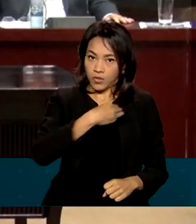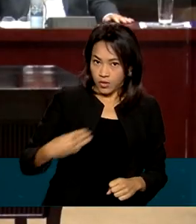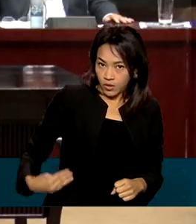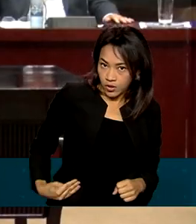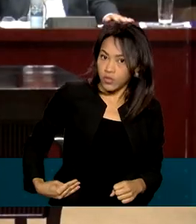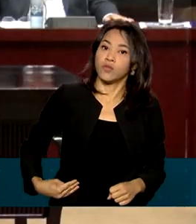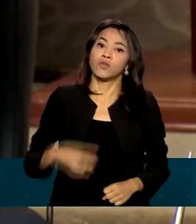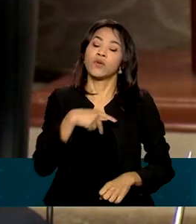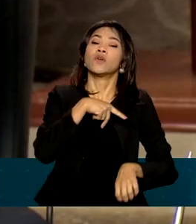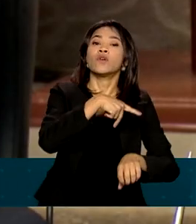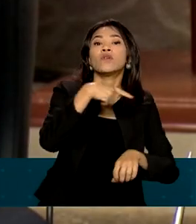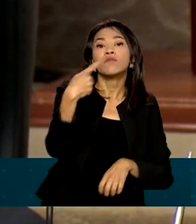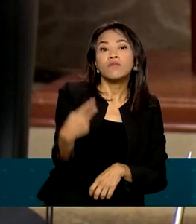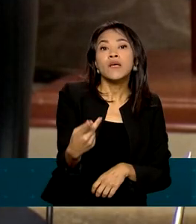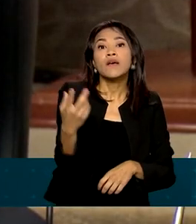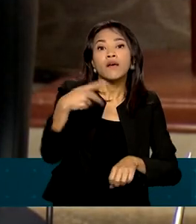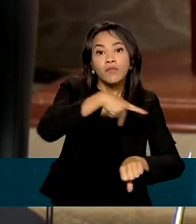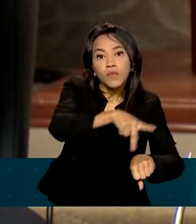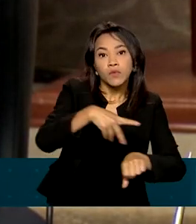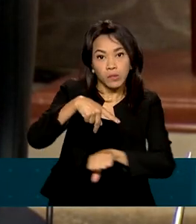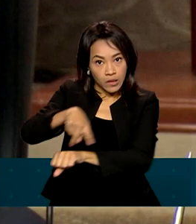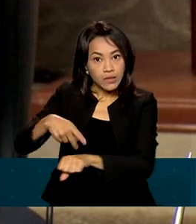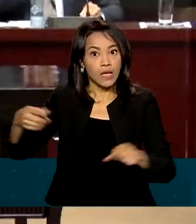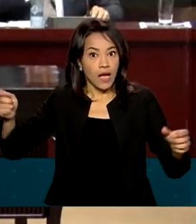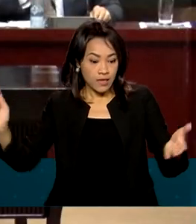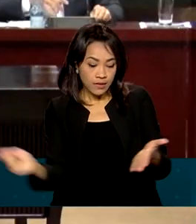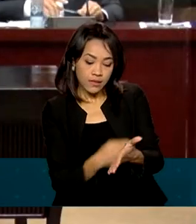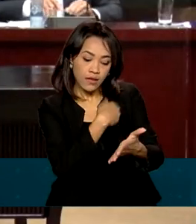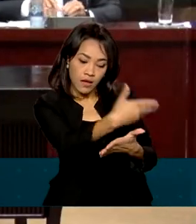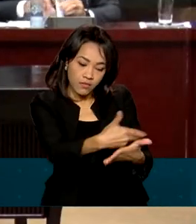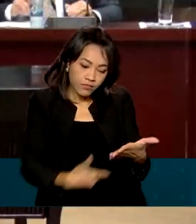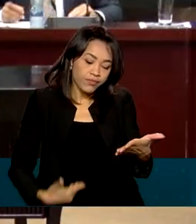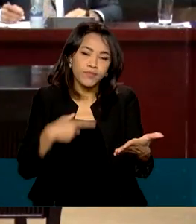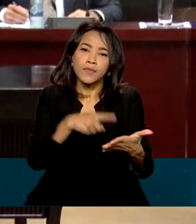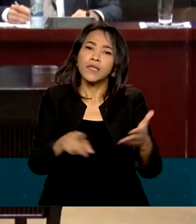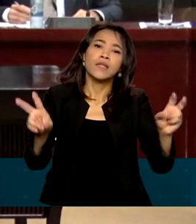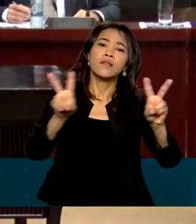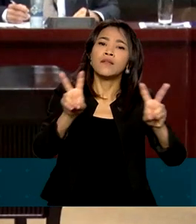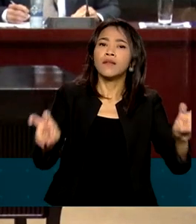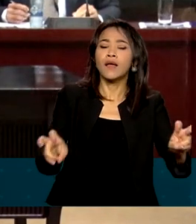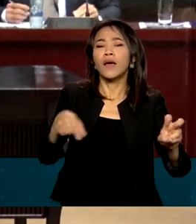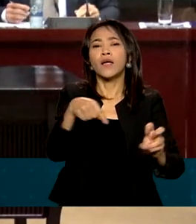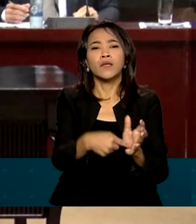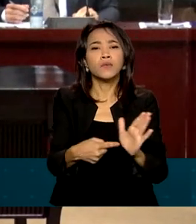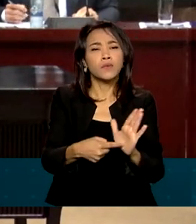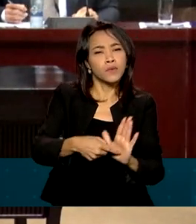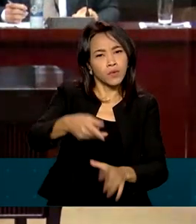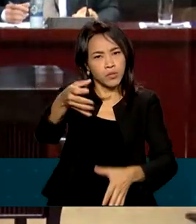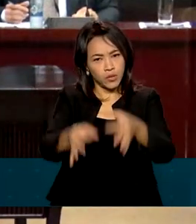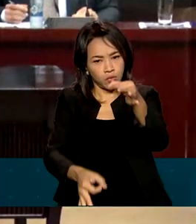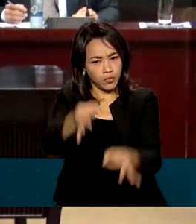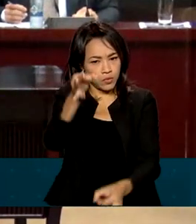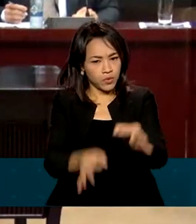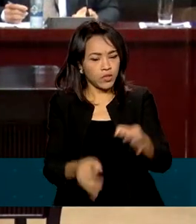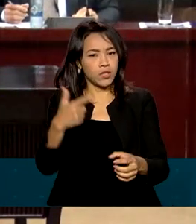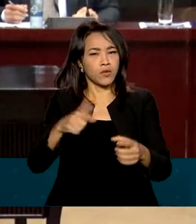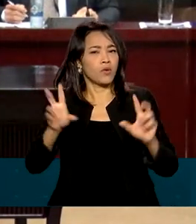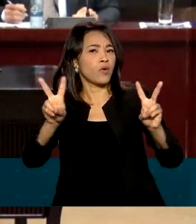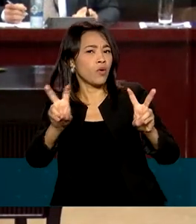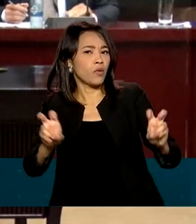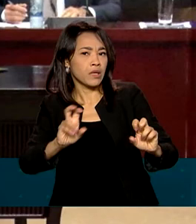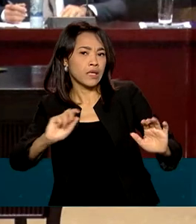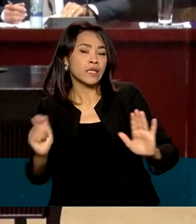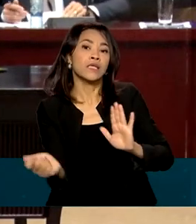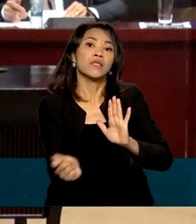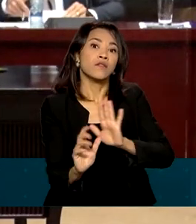Guiana e do Brasil assinaram dois acordos de cooperação na área jurídica para ajudar no enfrentamento a crimes como tráfico de drogas